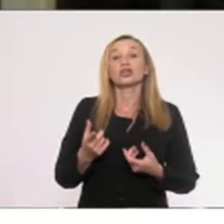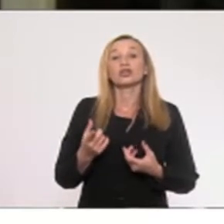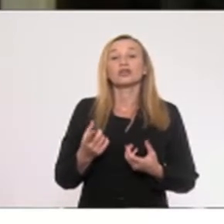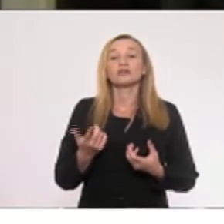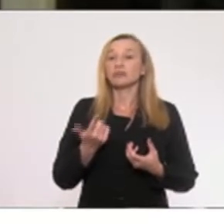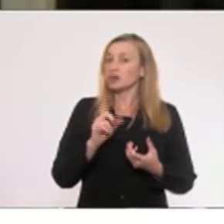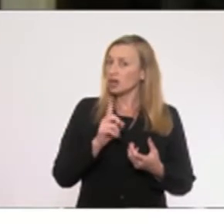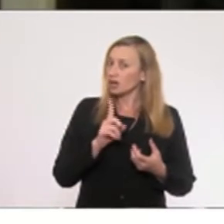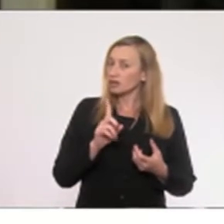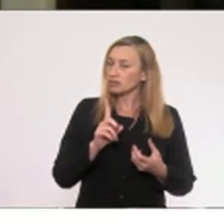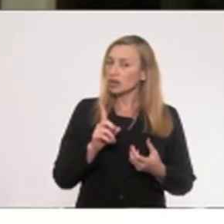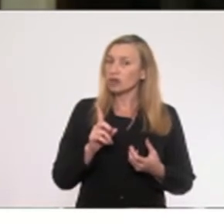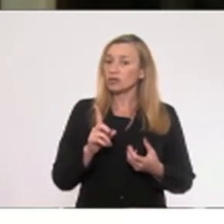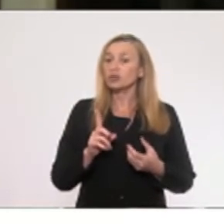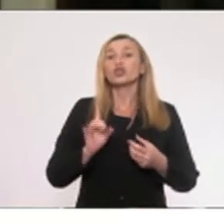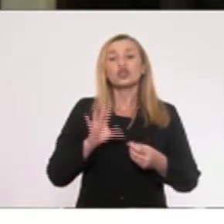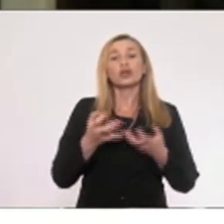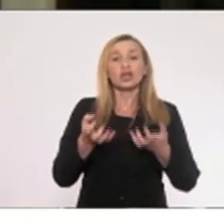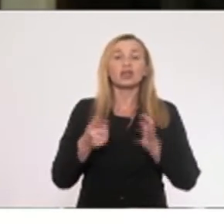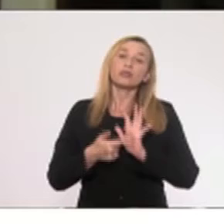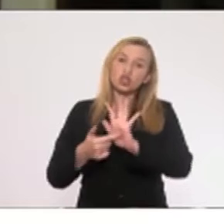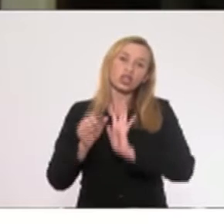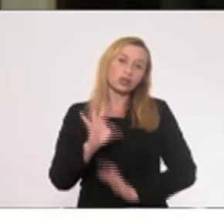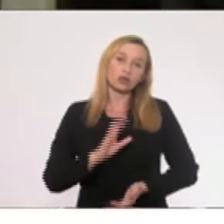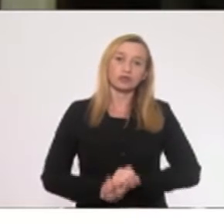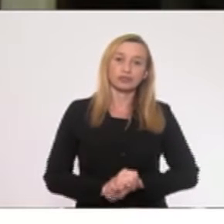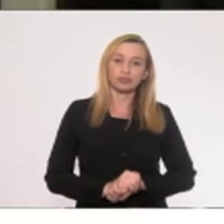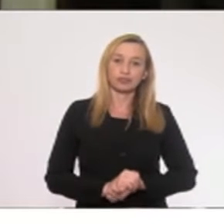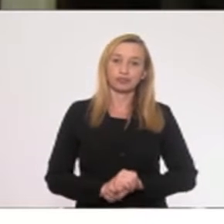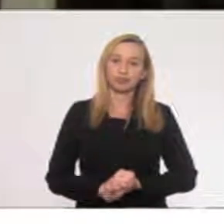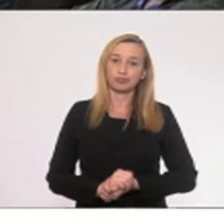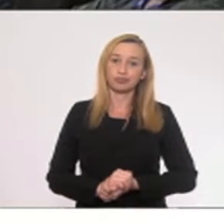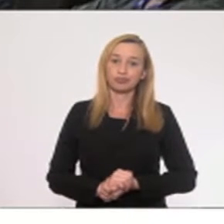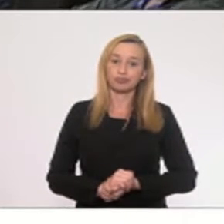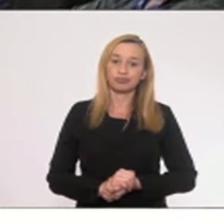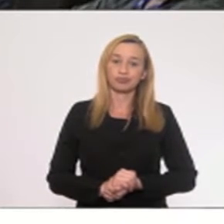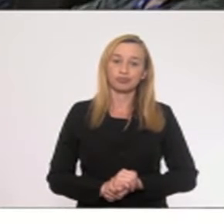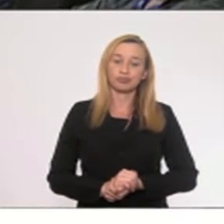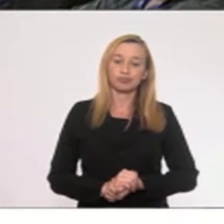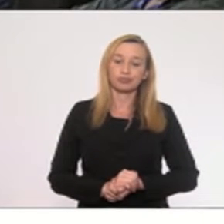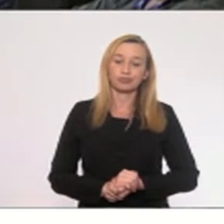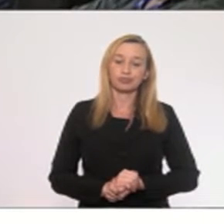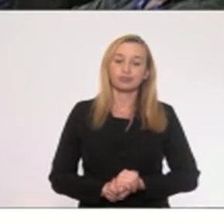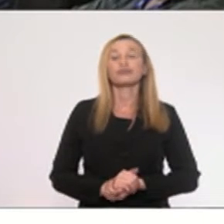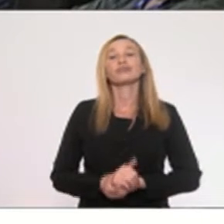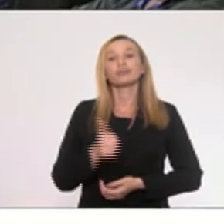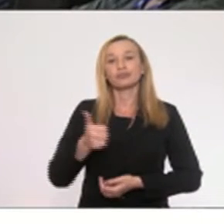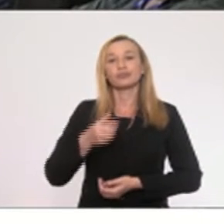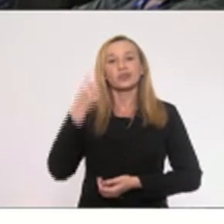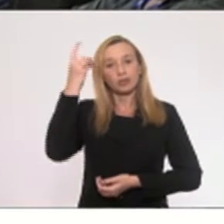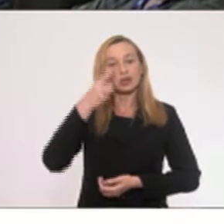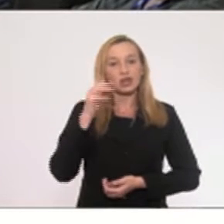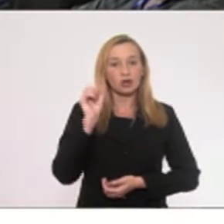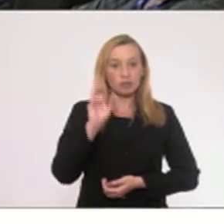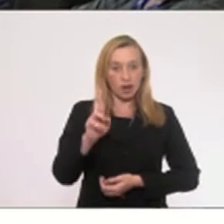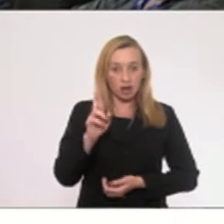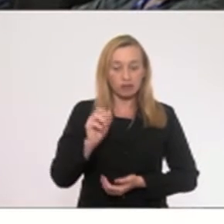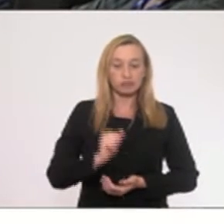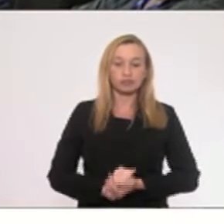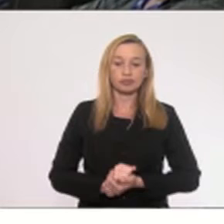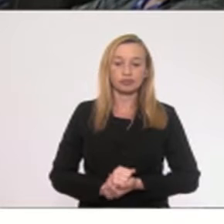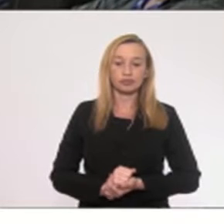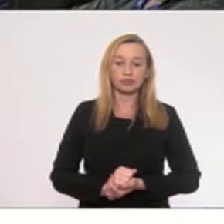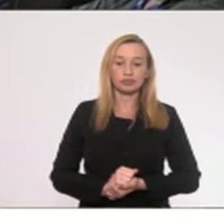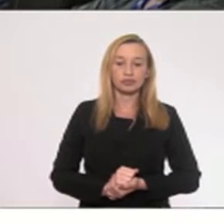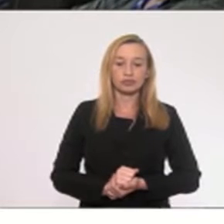especificamente do Estado, só isso. perfeito. Vossa Excelência permite uma discussão. Primeiro, deputado Leomar, o deputado Luiz Paulo tirou